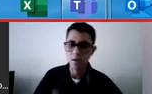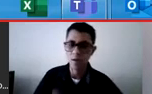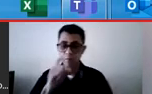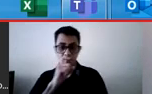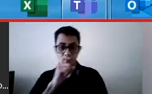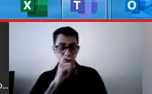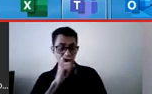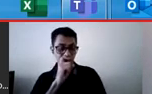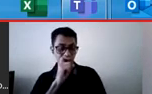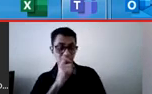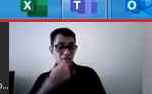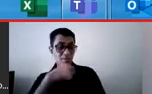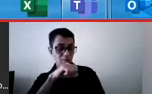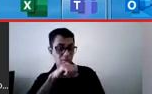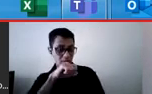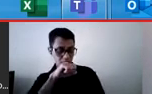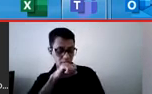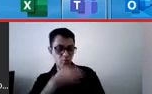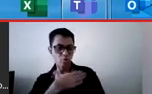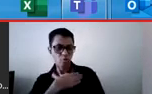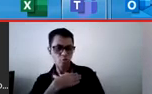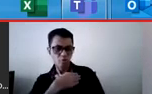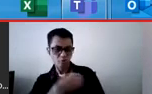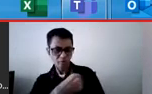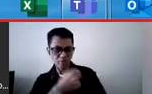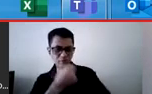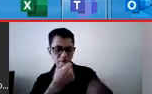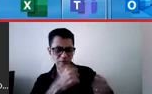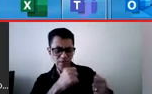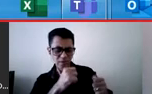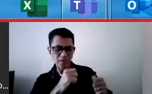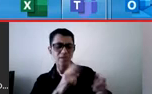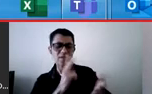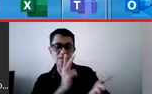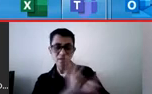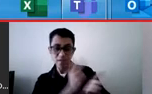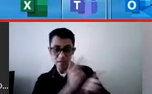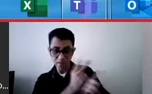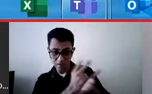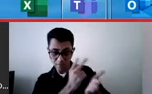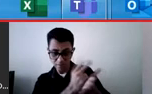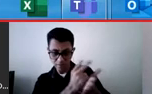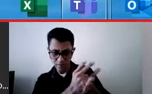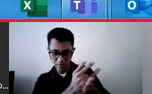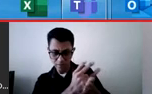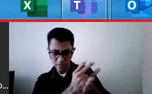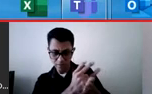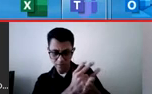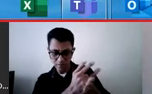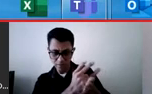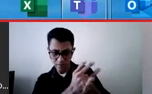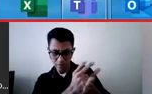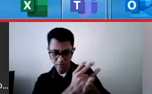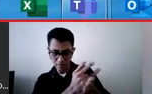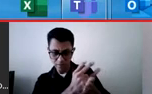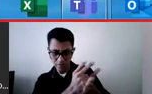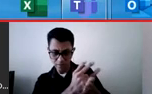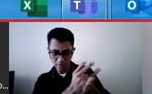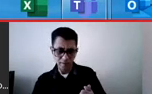em casa, tentando manter todo o quanto possível as rotinas adotadas dentro de casa com suas famílias, ou estabelecer